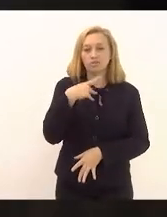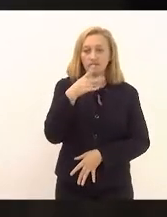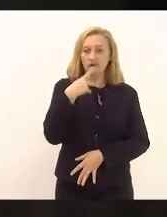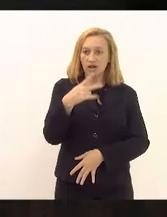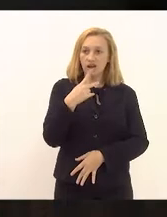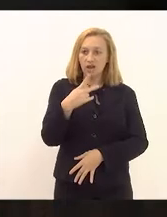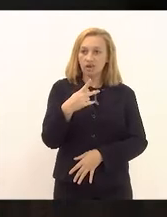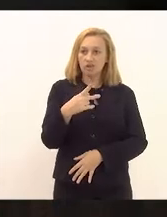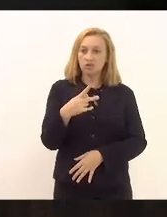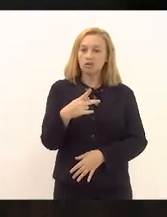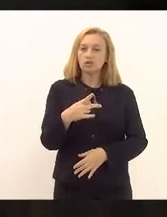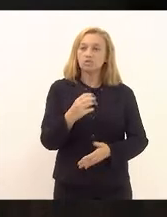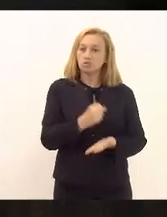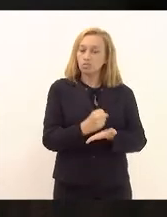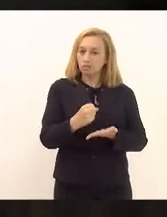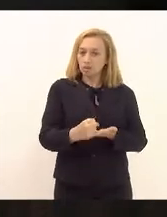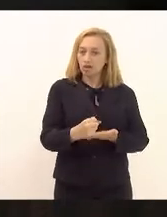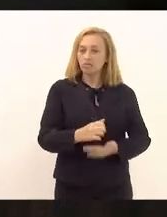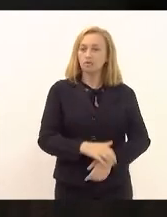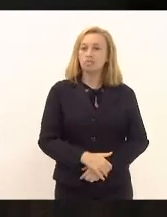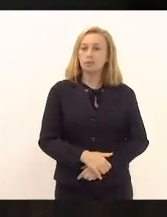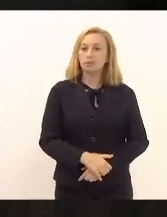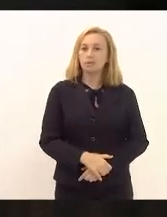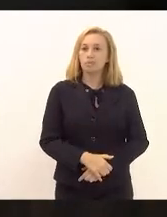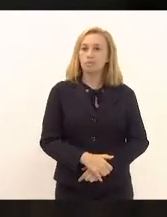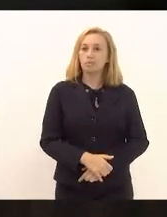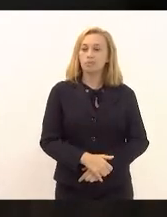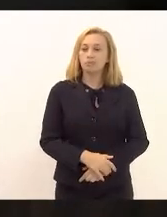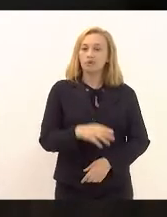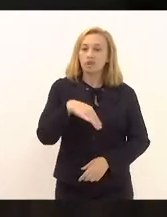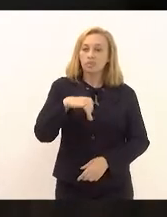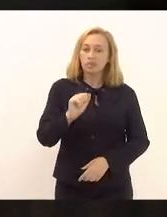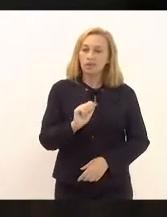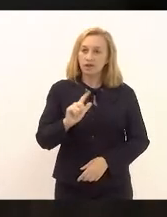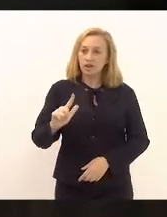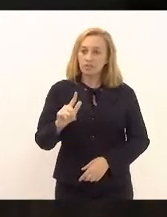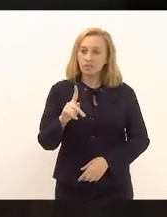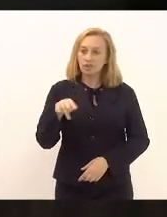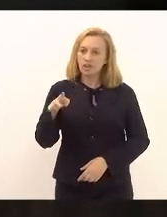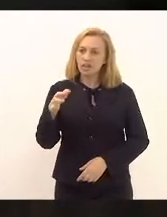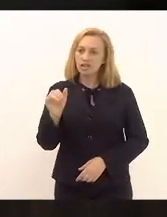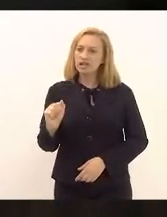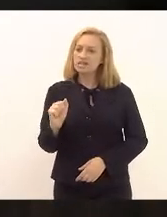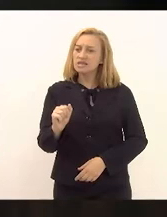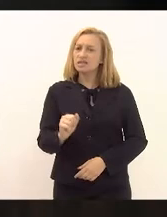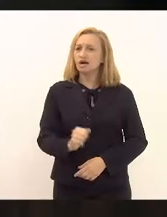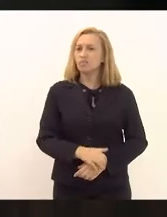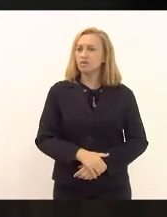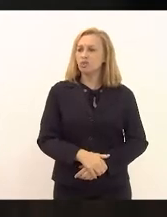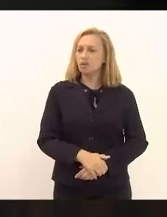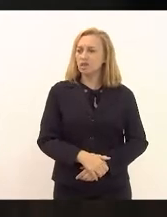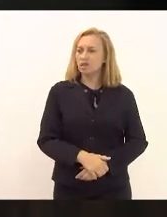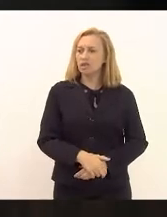da questão do consórcio. Miguel Pereira, com certeza...